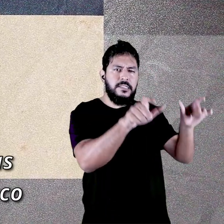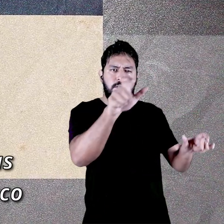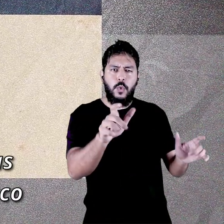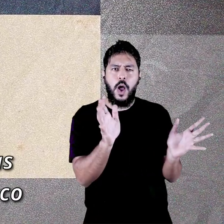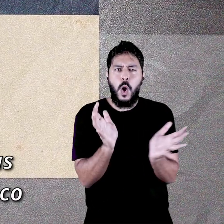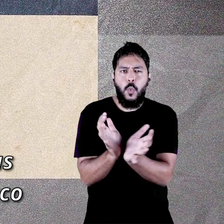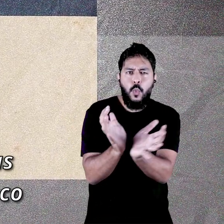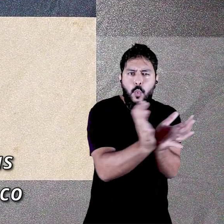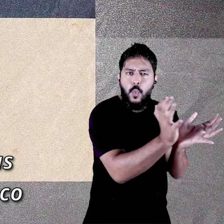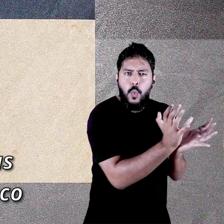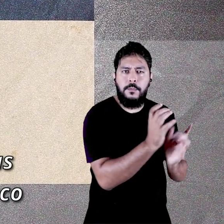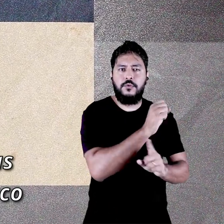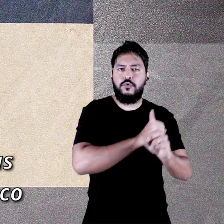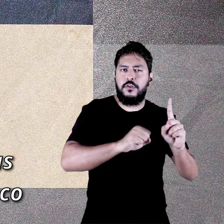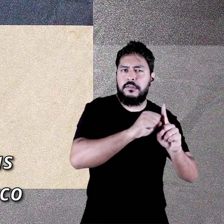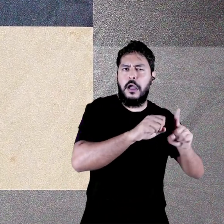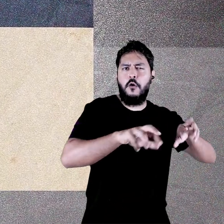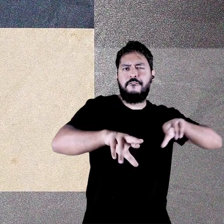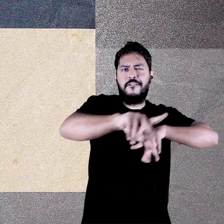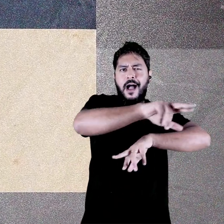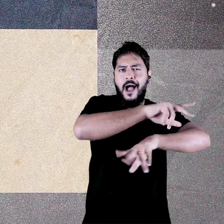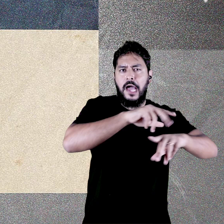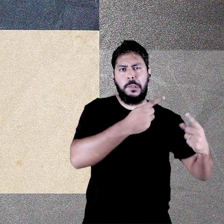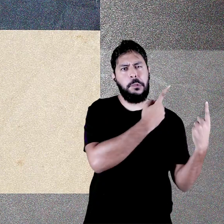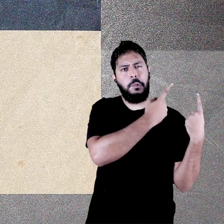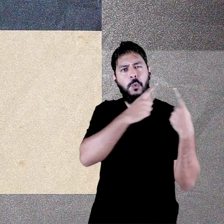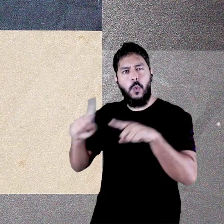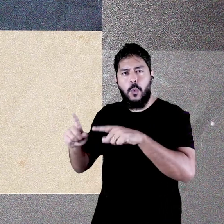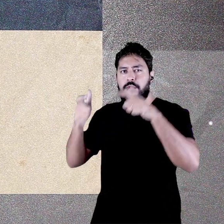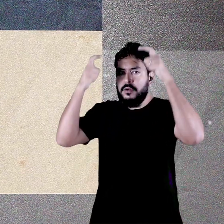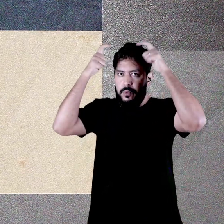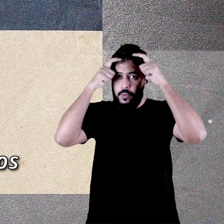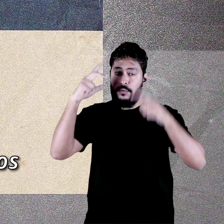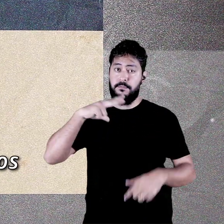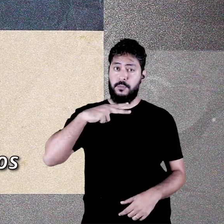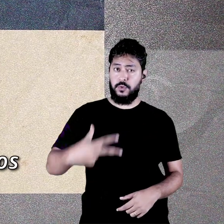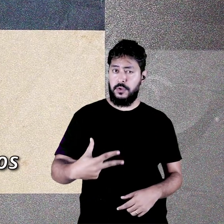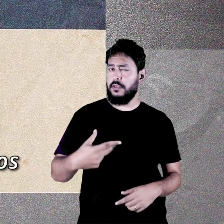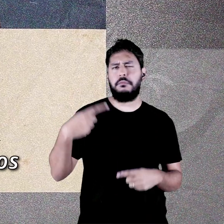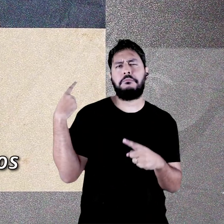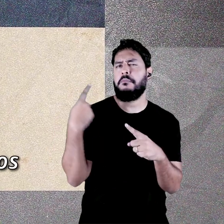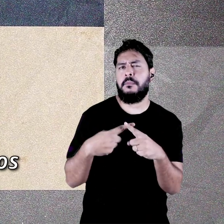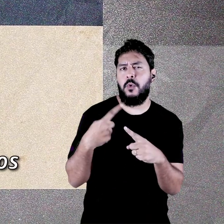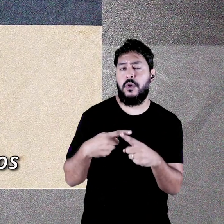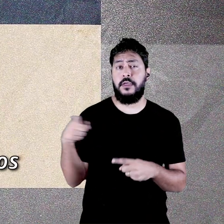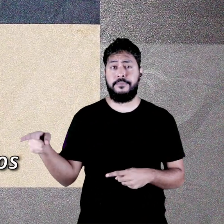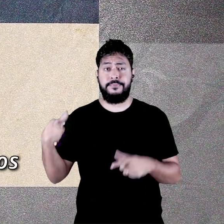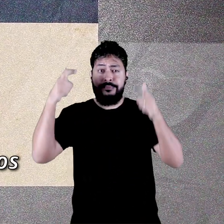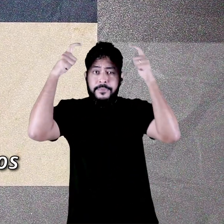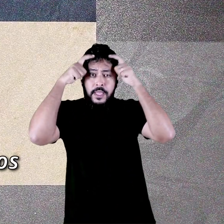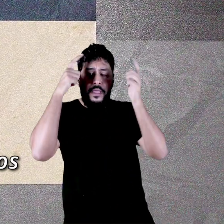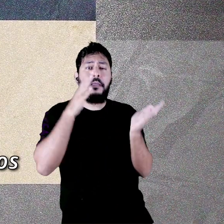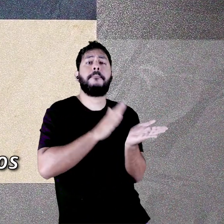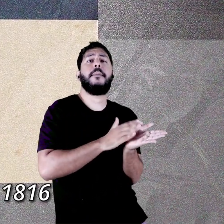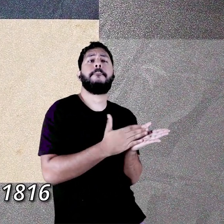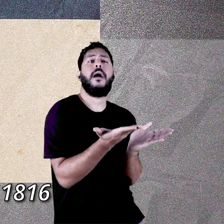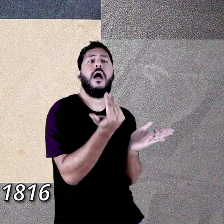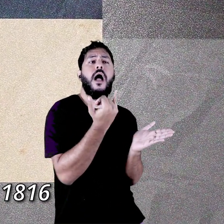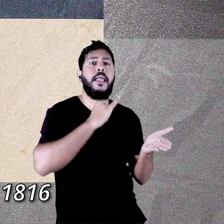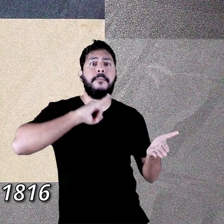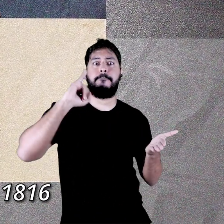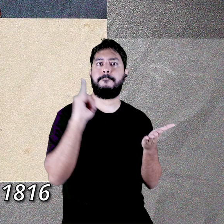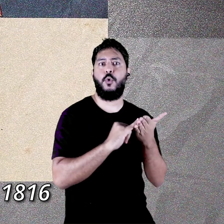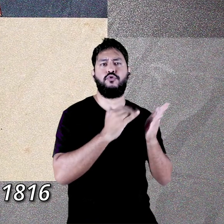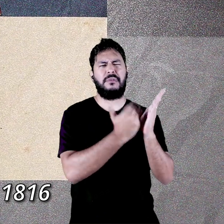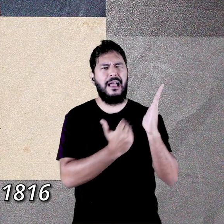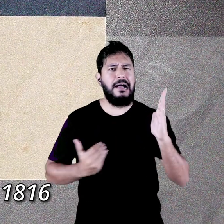Membros de várias camadas sociais de Pernambuco levantaram-se contra a coroa portuguesa, questionando os altos impostos e a situação social, agravada